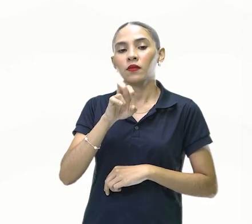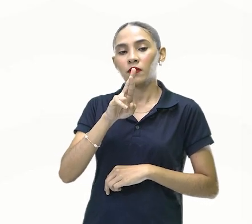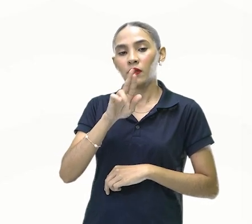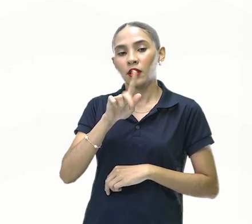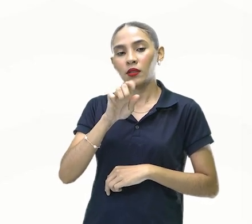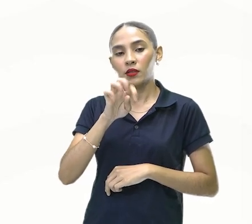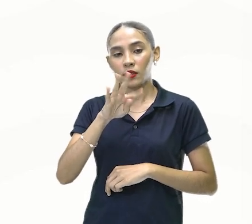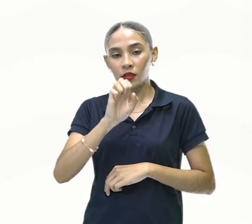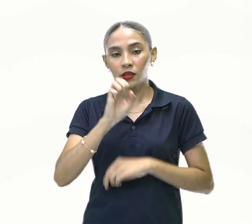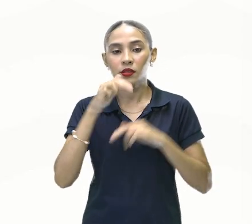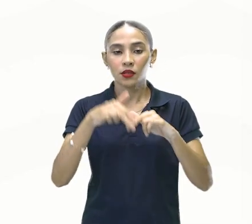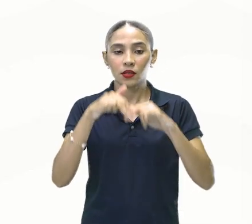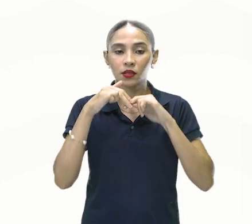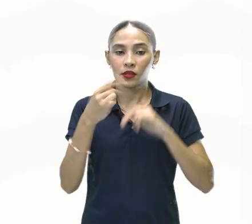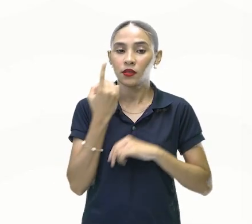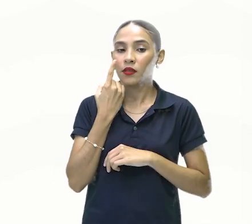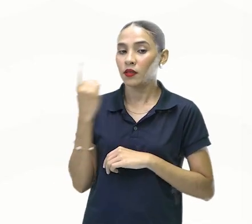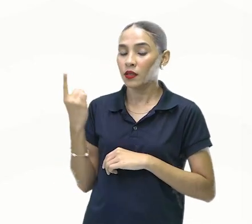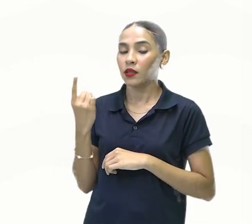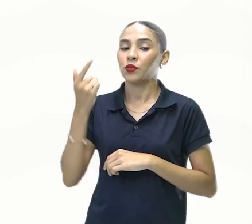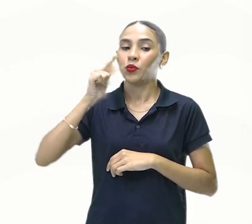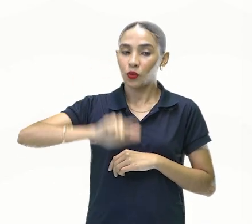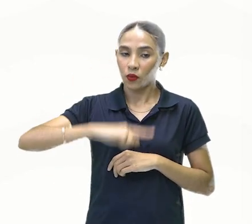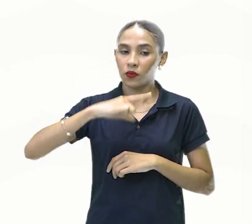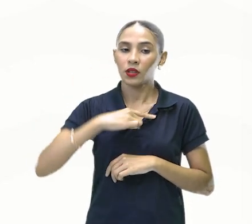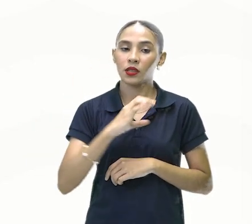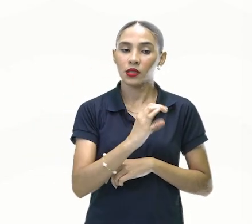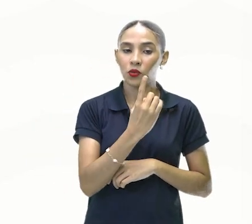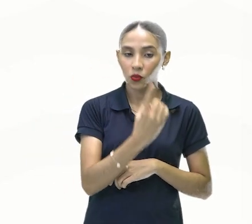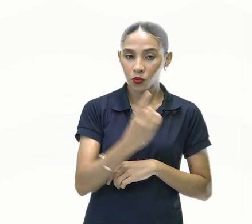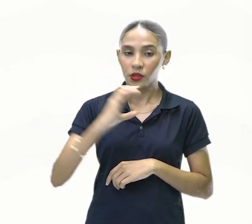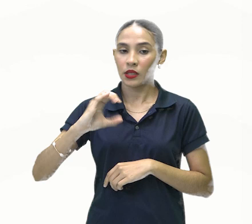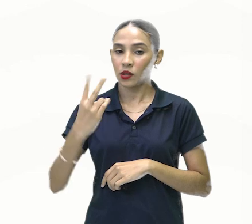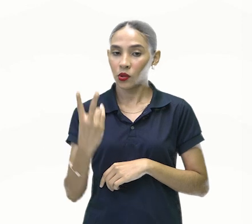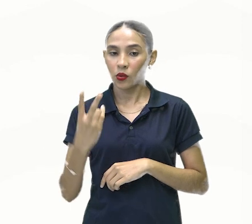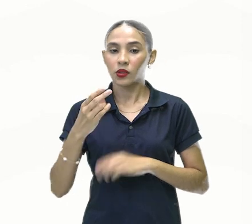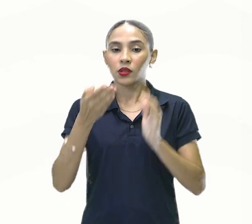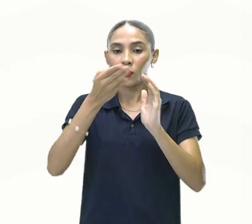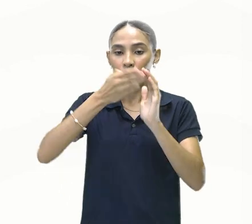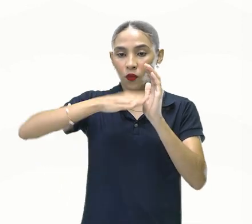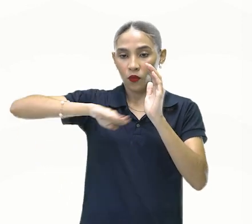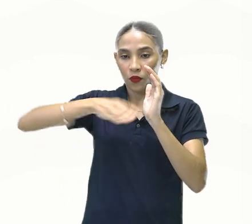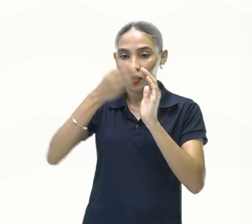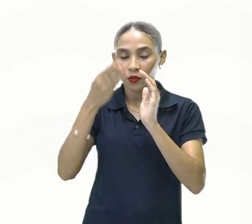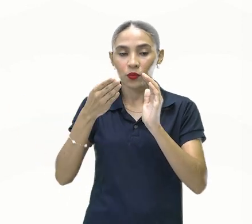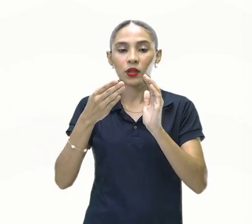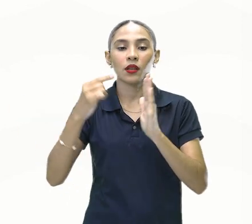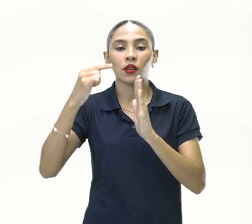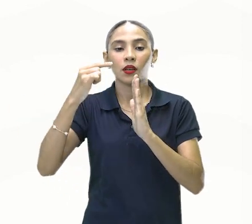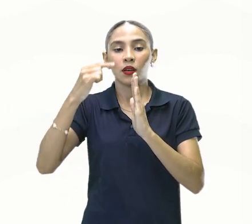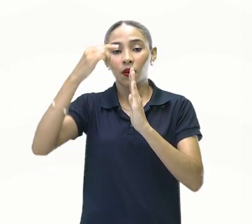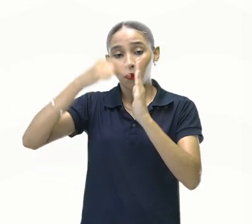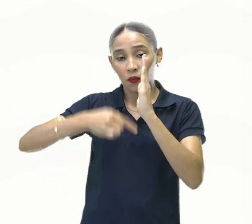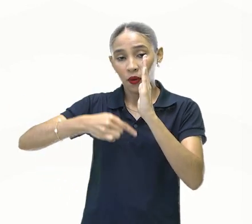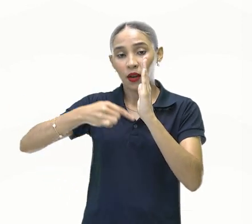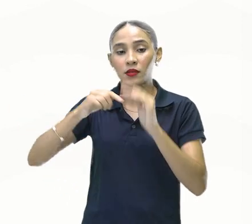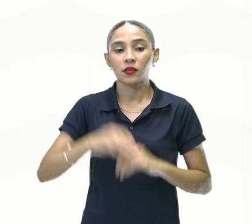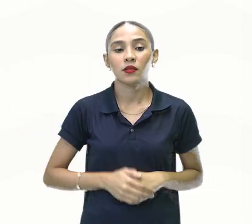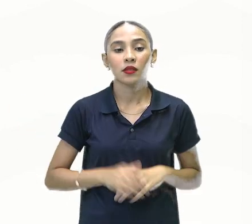ar. Seus elementos são, novamente, eu tenho C1 e C2, centros de curvatura das